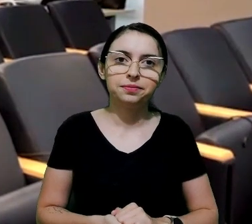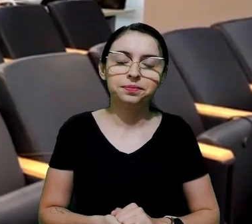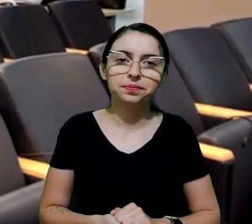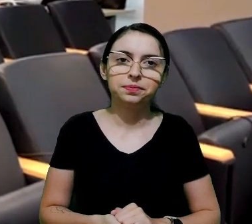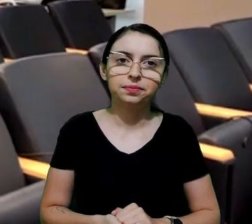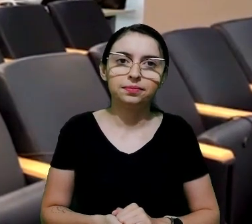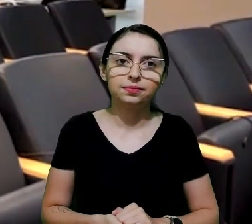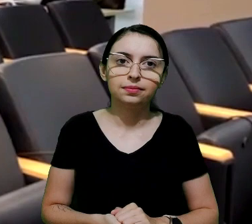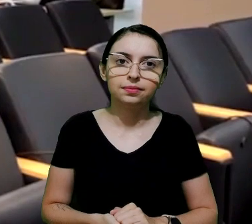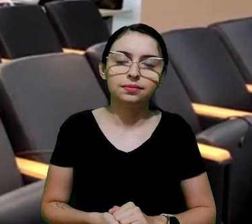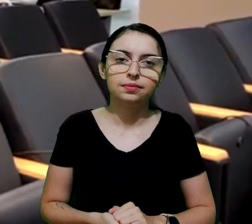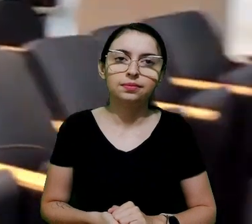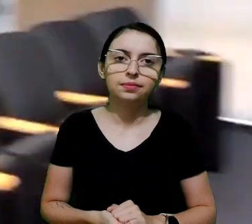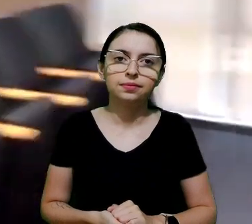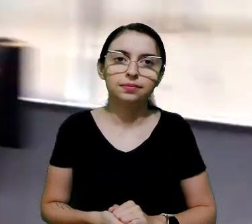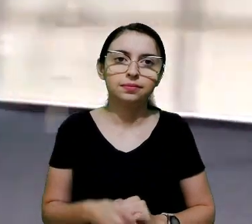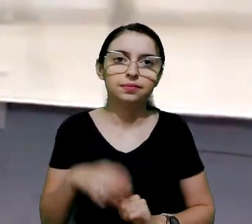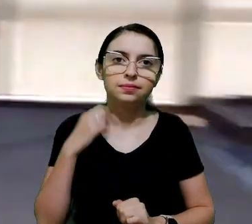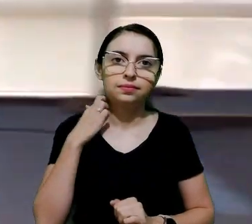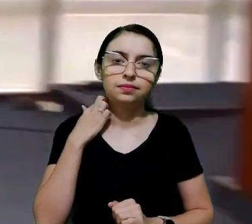cutucada agora. Obrigado.